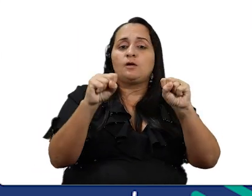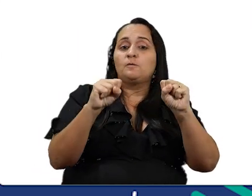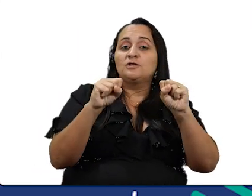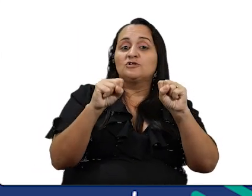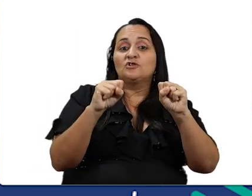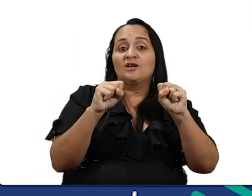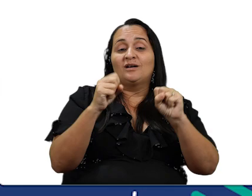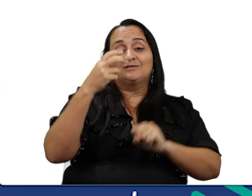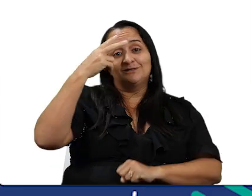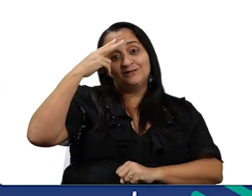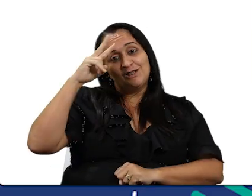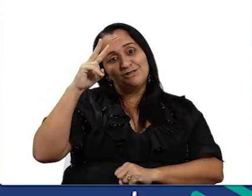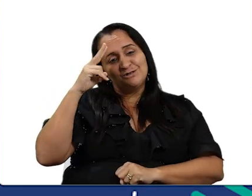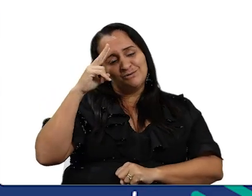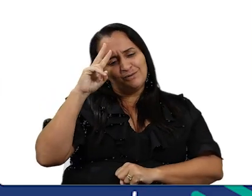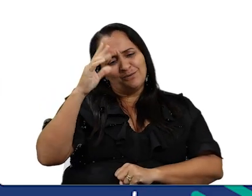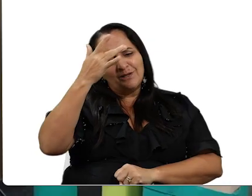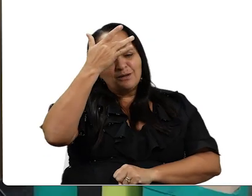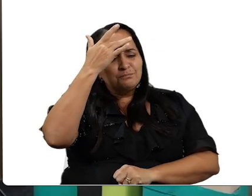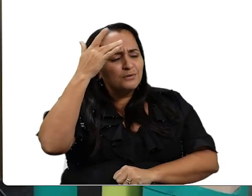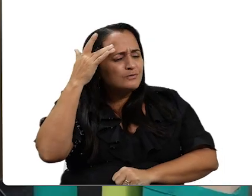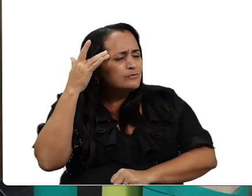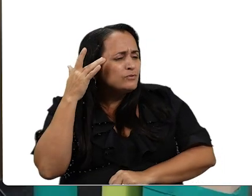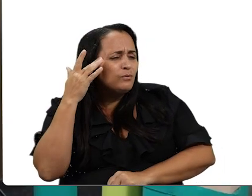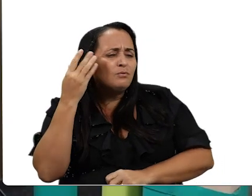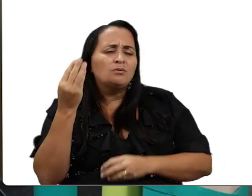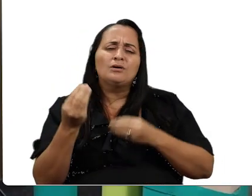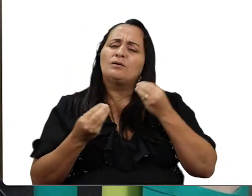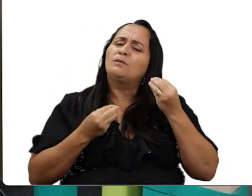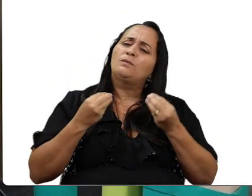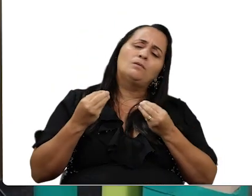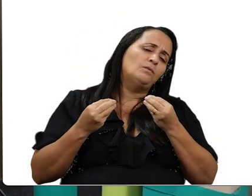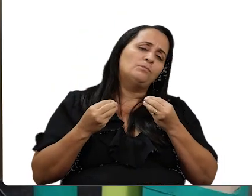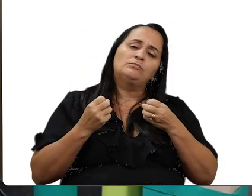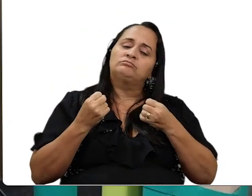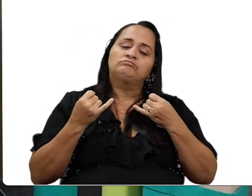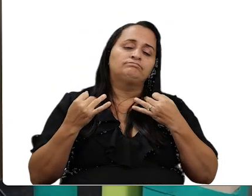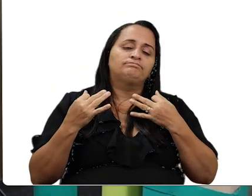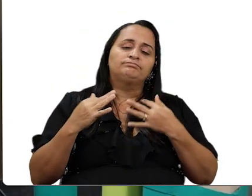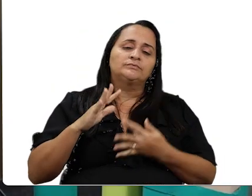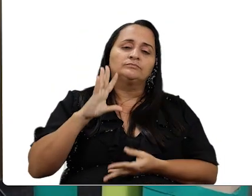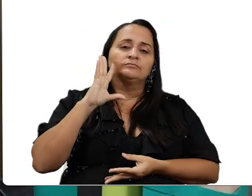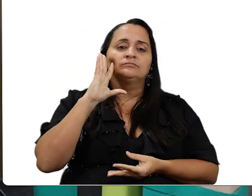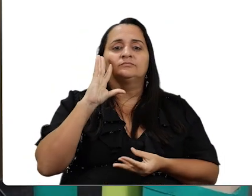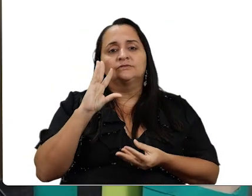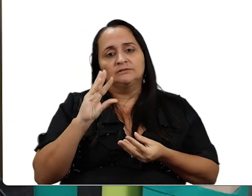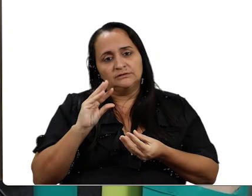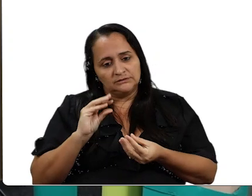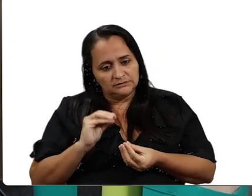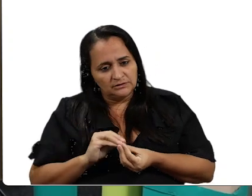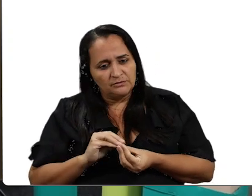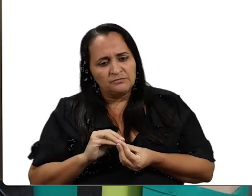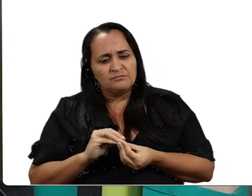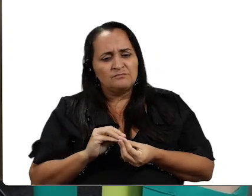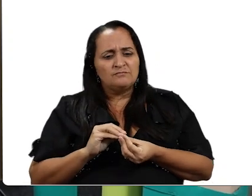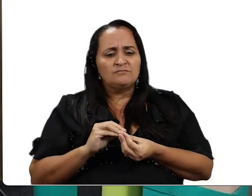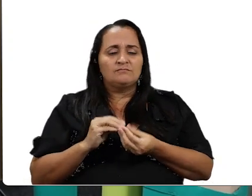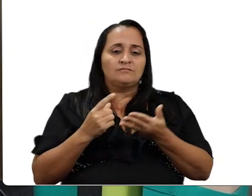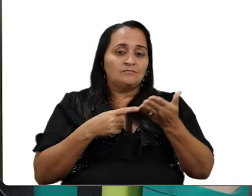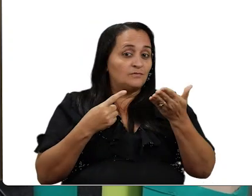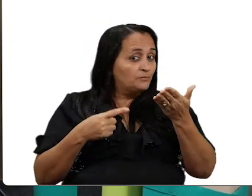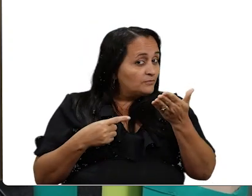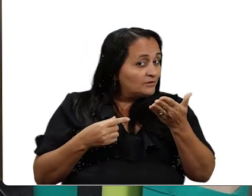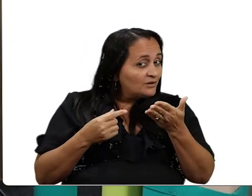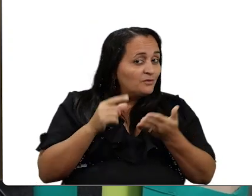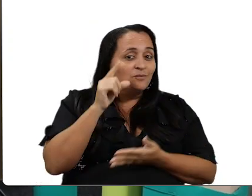do narrador na compreensão dos contos, tá bom? Já arrumou aí seu material, seu